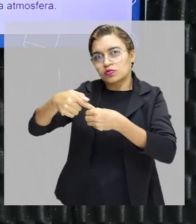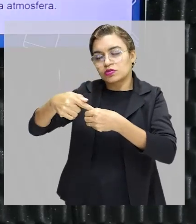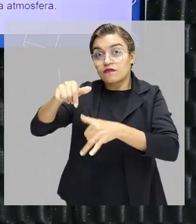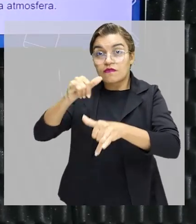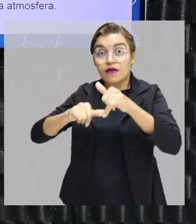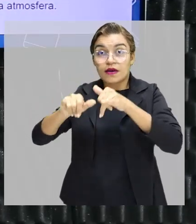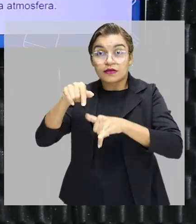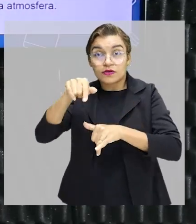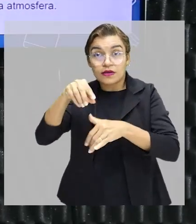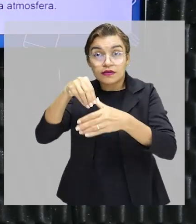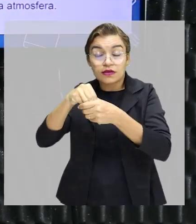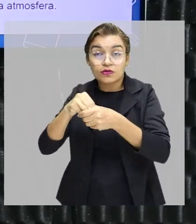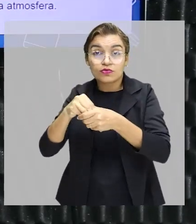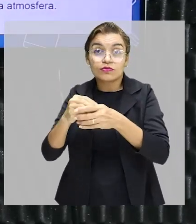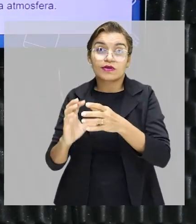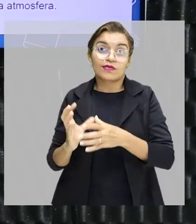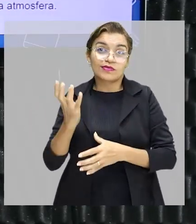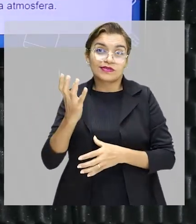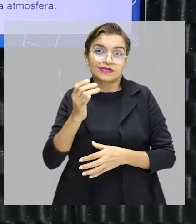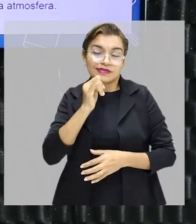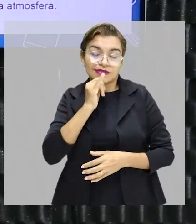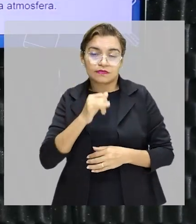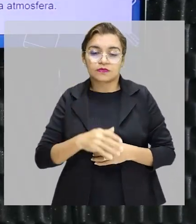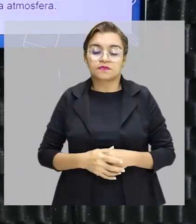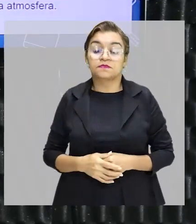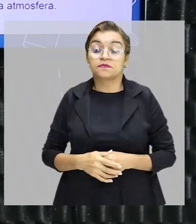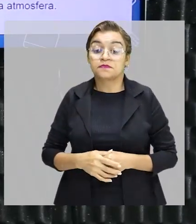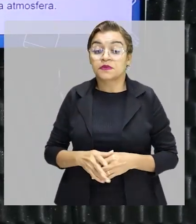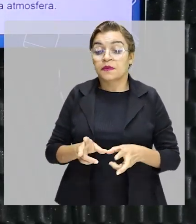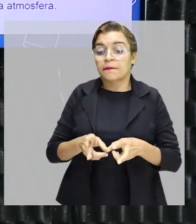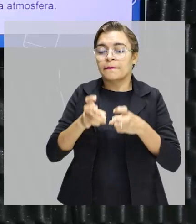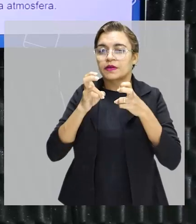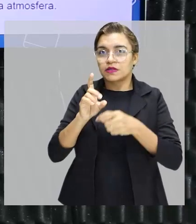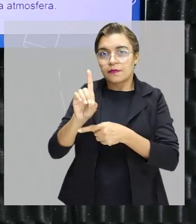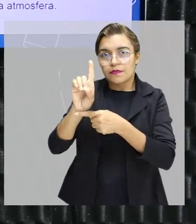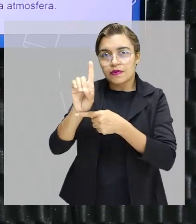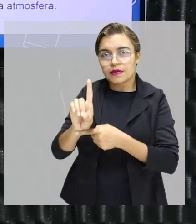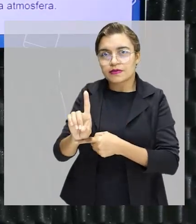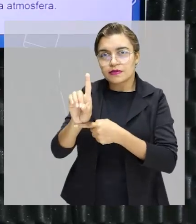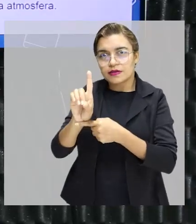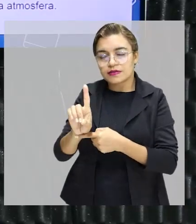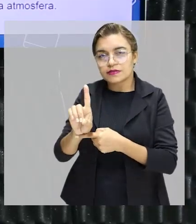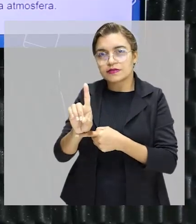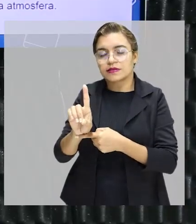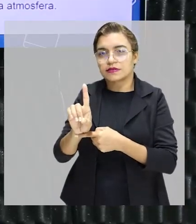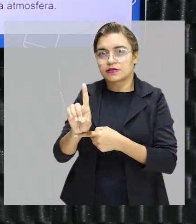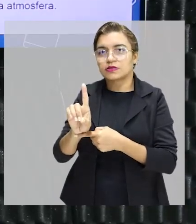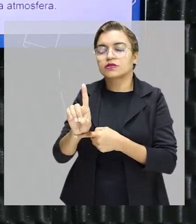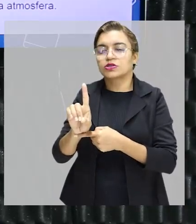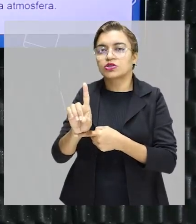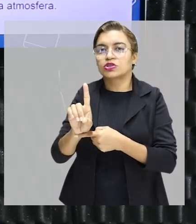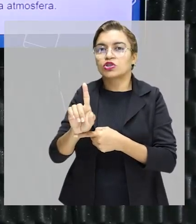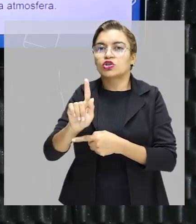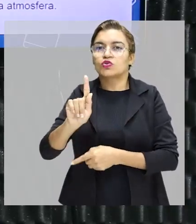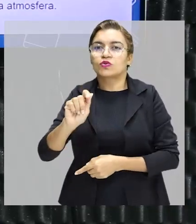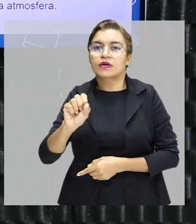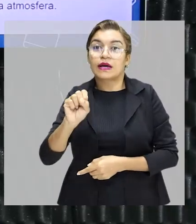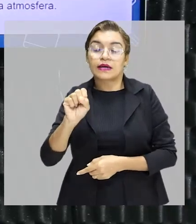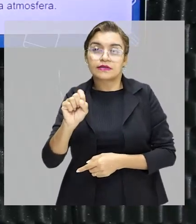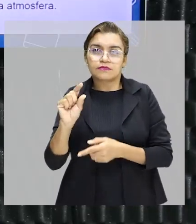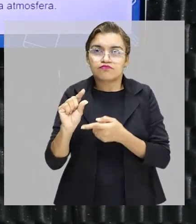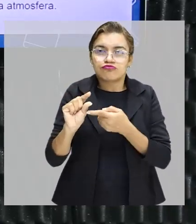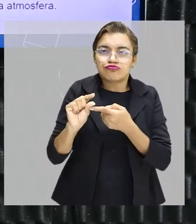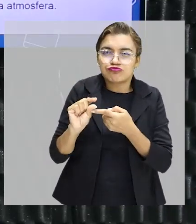Show? Então, o que acontece? A gente percebe que a densidade, né, do gás natural ele é muito